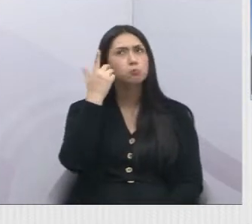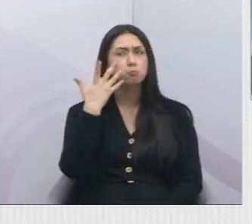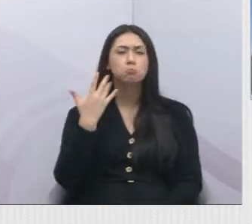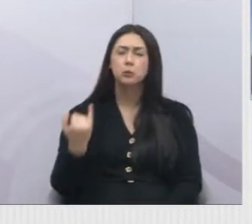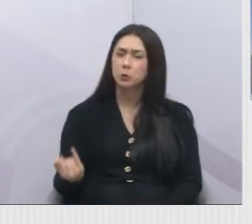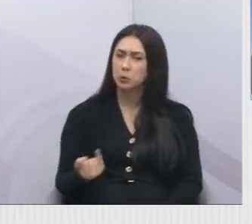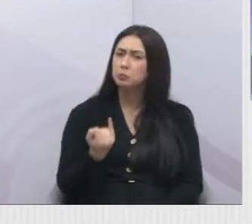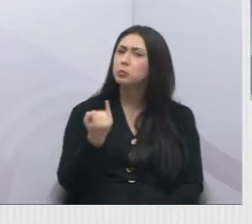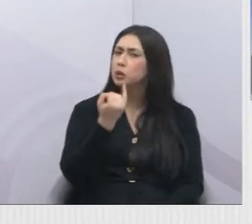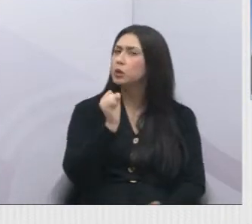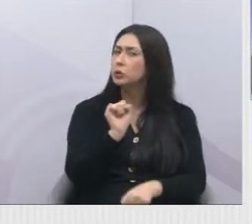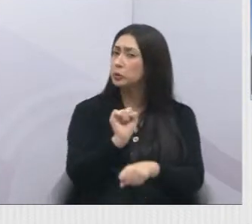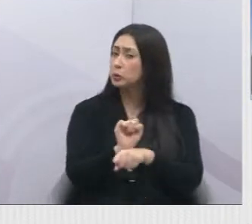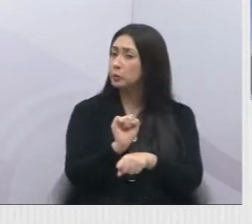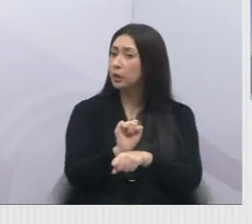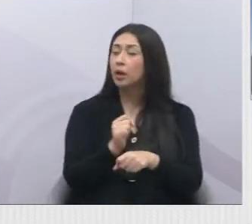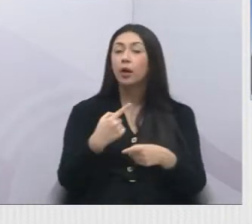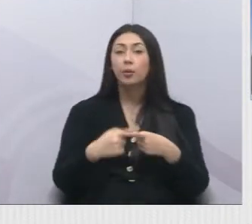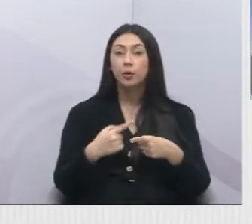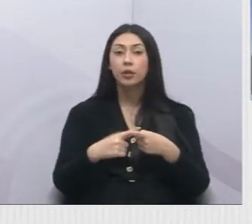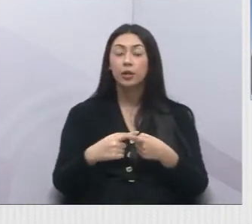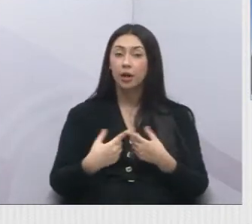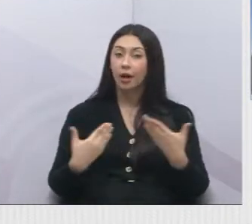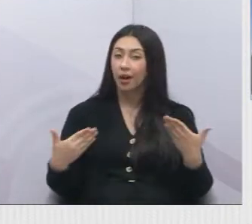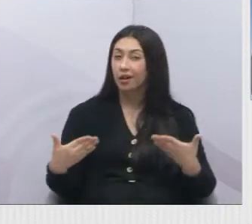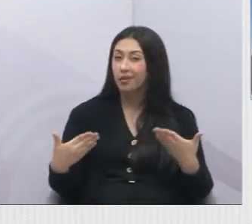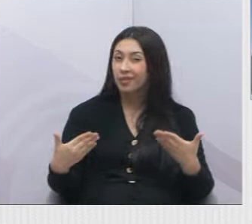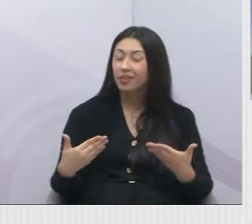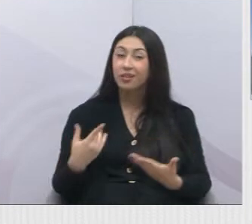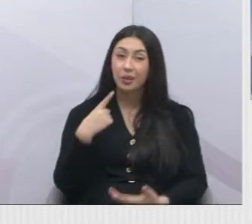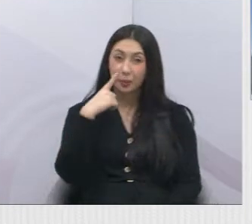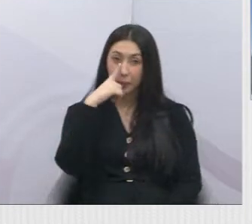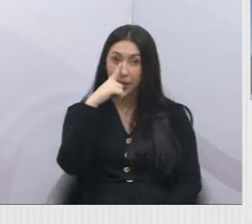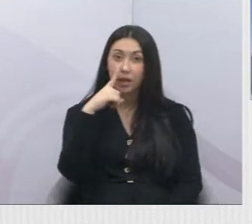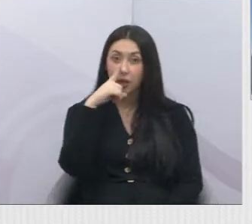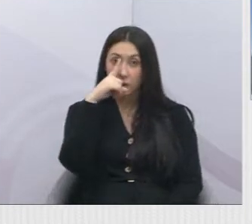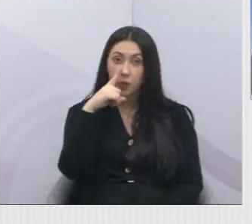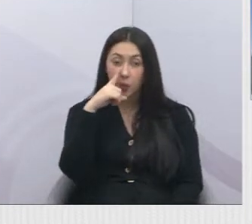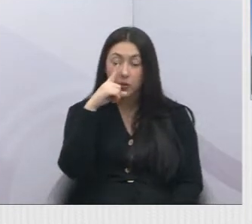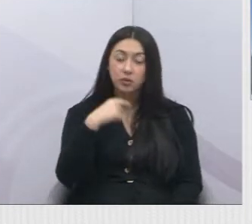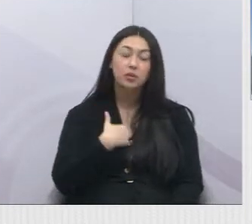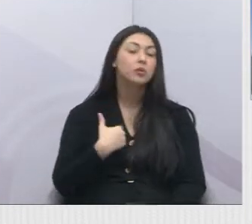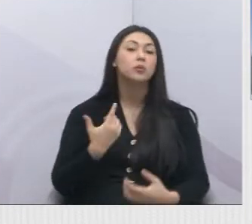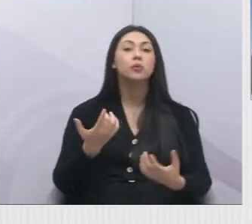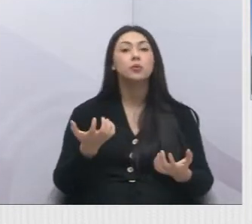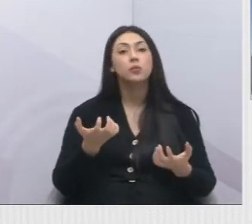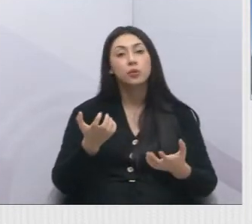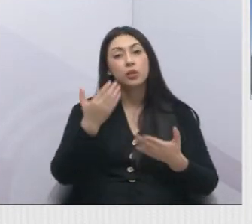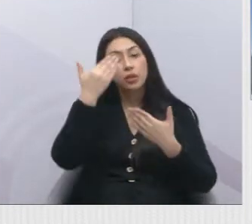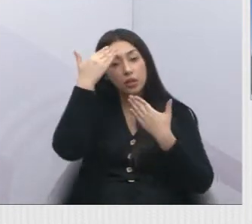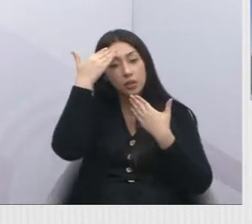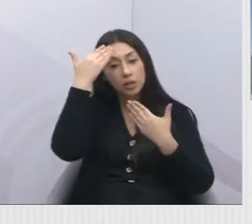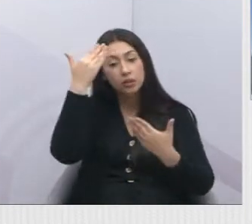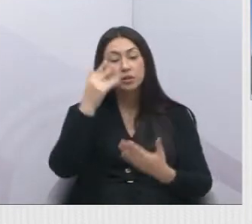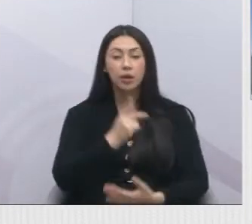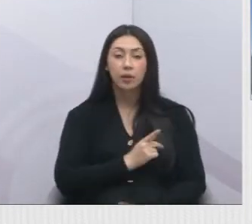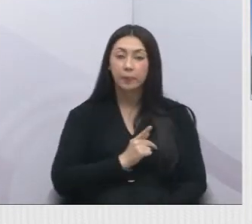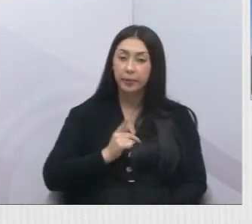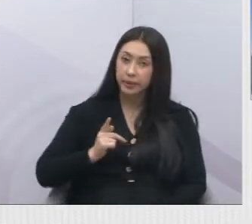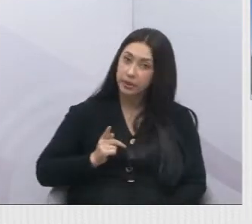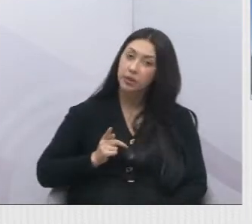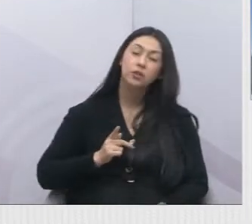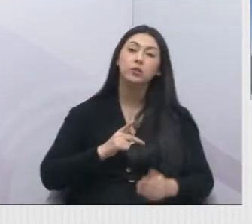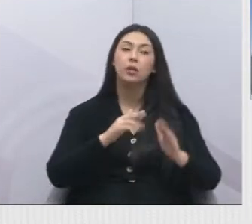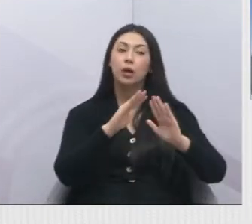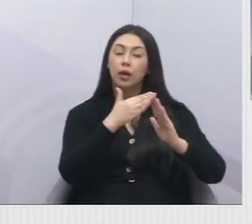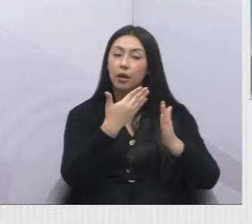importante, devido ao momento que estamos passando. Então, quero agradecer ao nosso presidente da